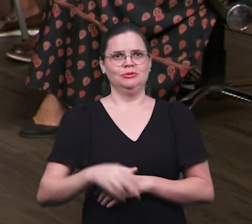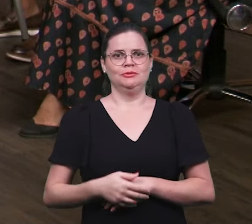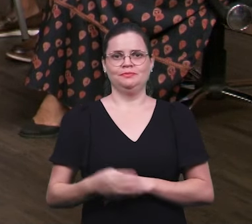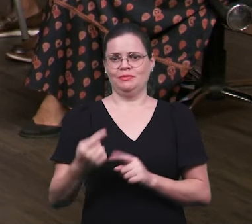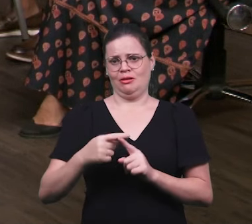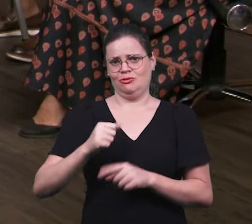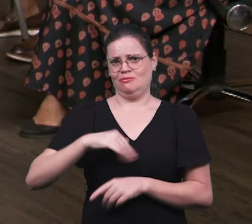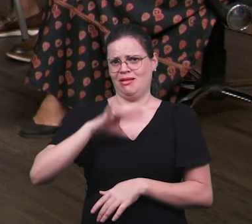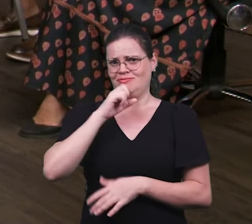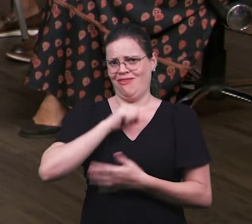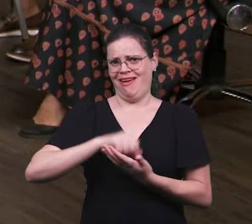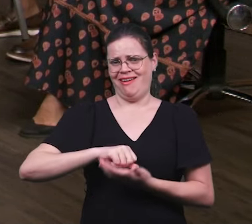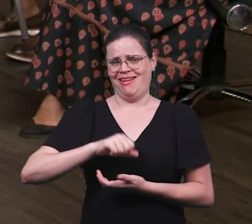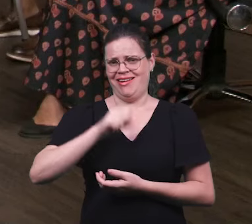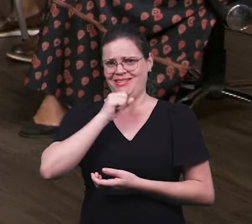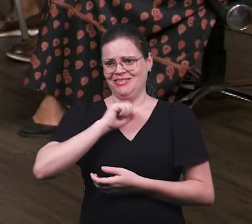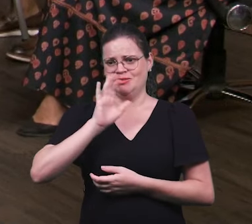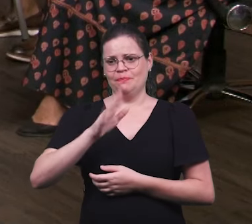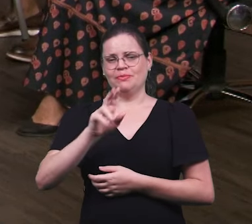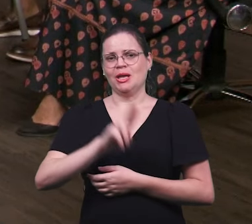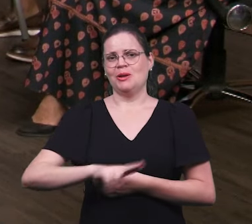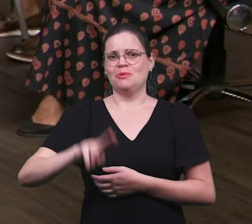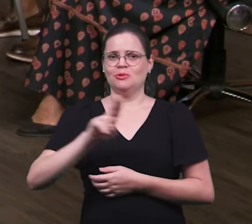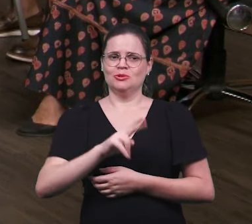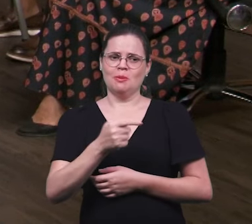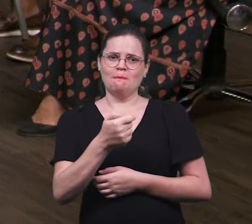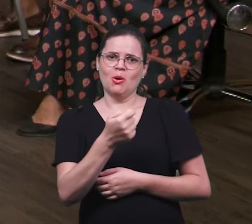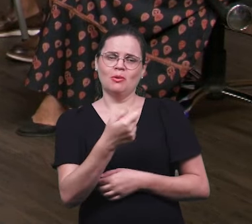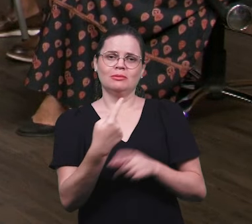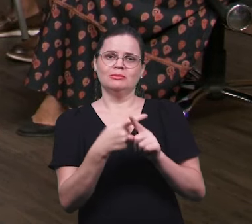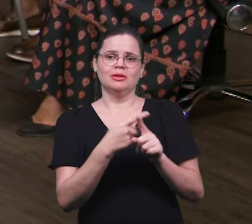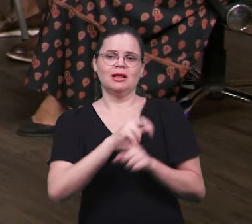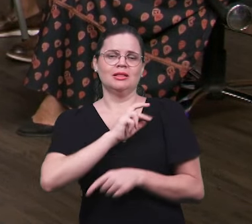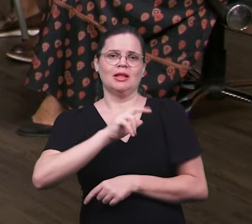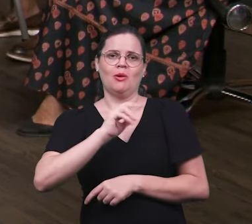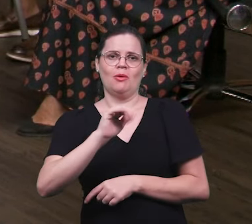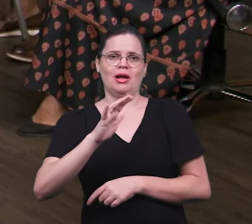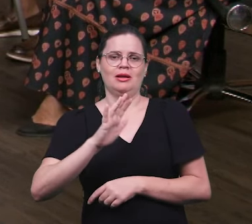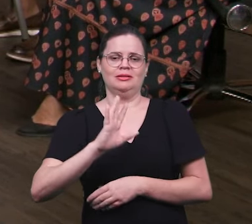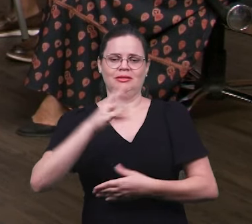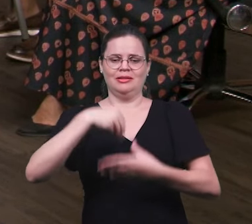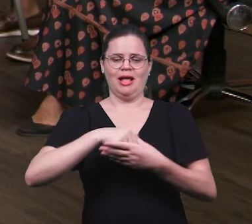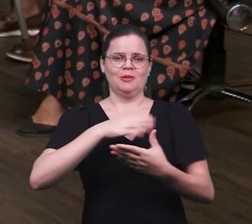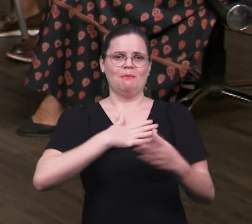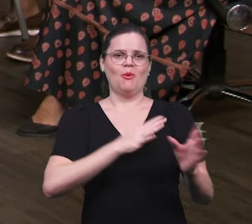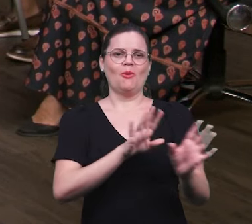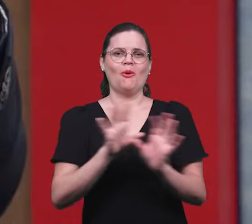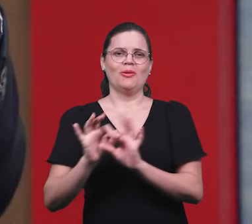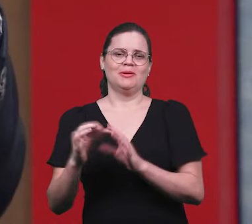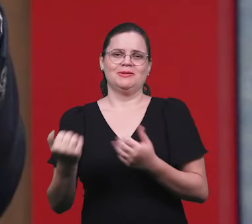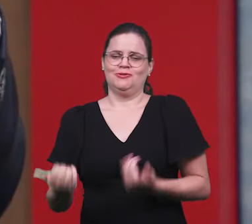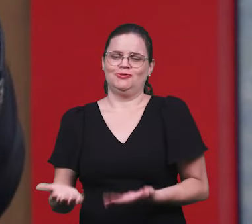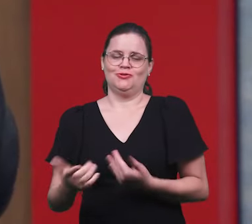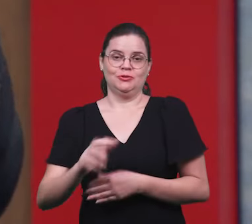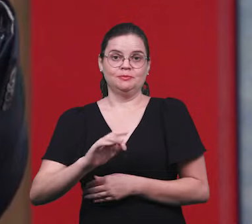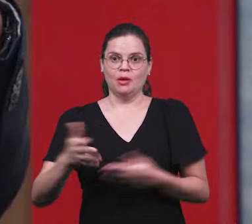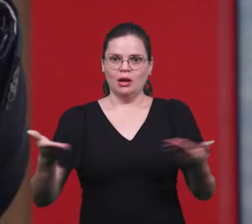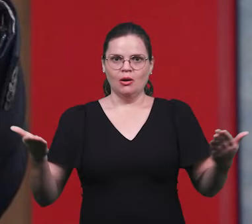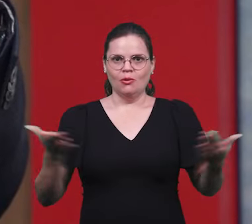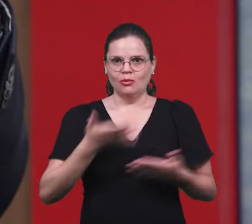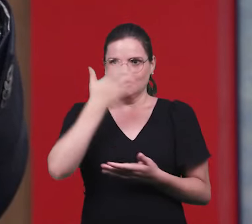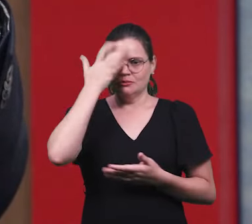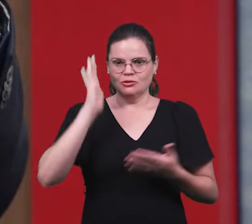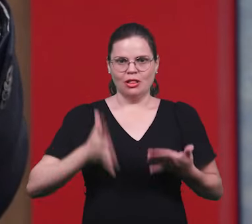mais antigo, eu uso muito comedidamente, porque isso não fez parte da minha juventude, nem da minha infância. As pessoas hoje nascem